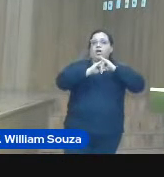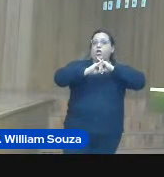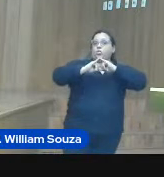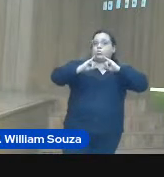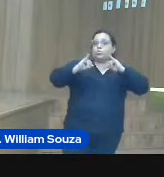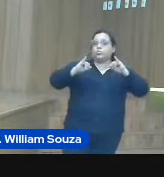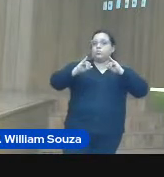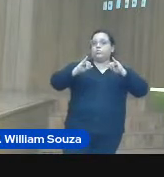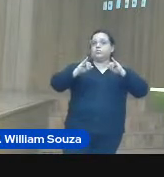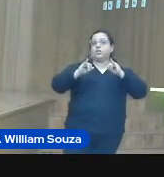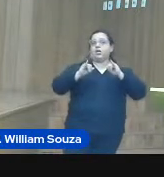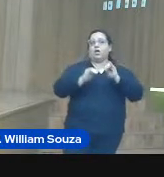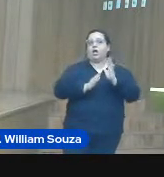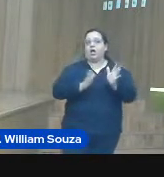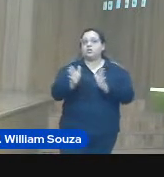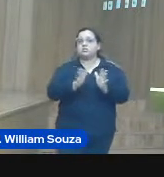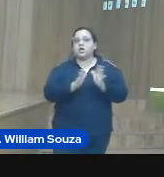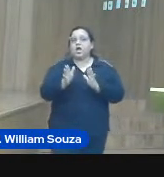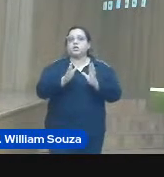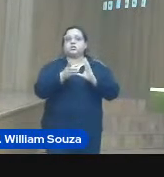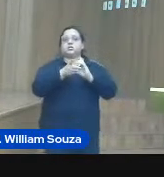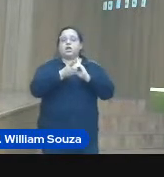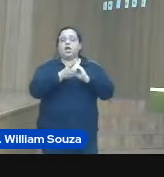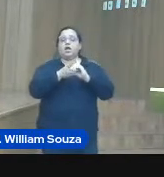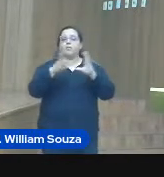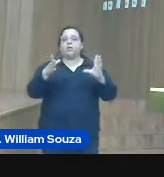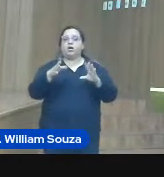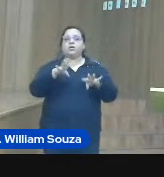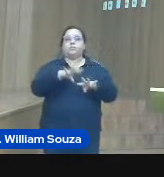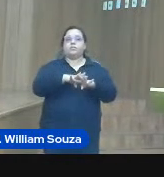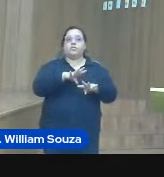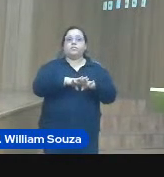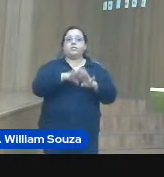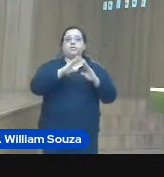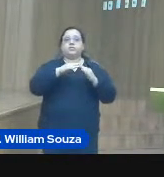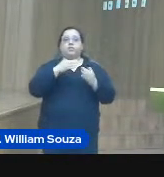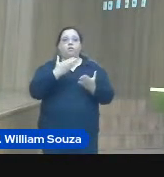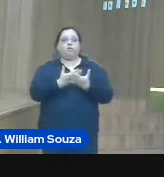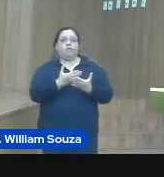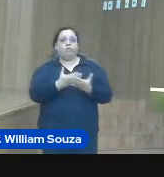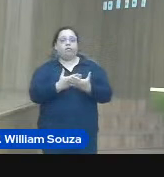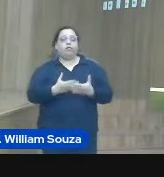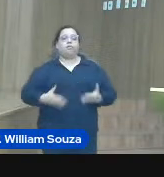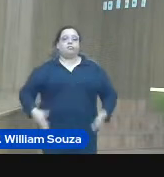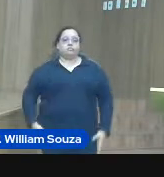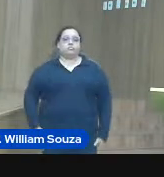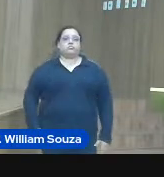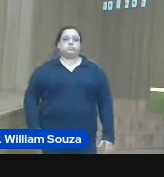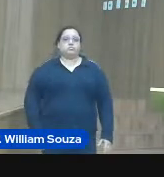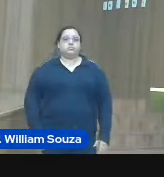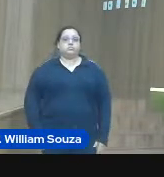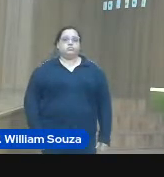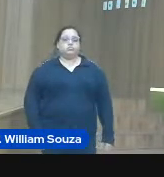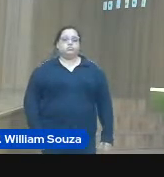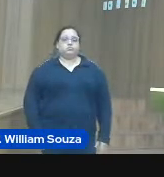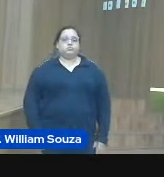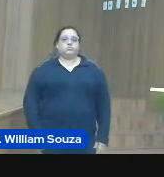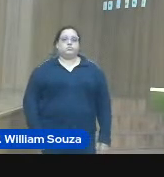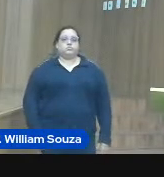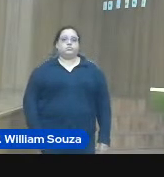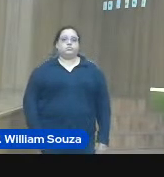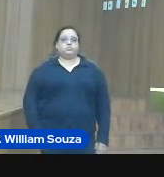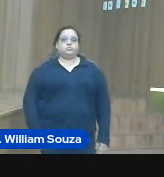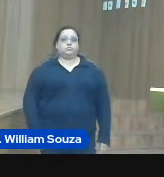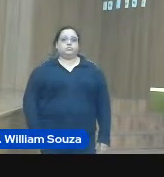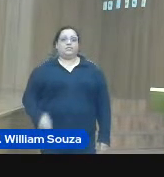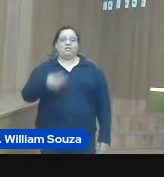o acesso democrático à matemática escolar, etc. essa fala, grosso